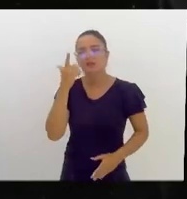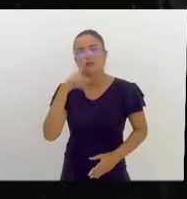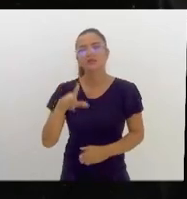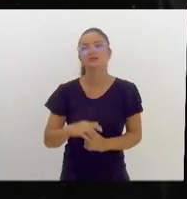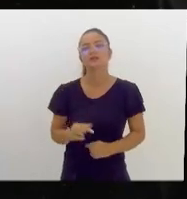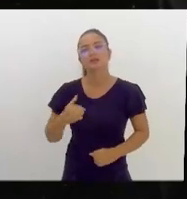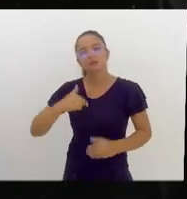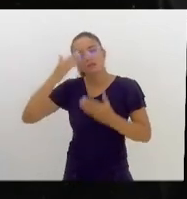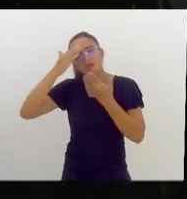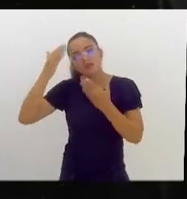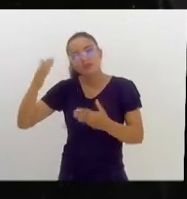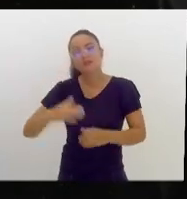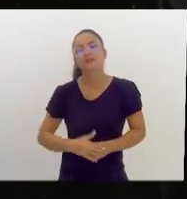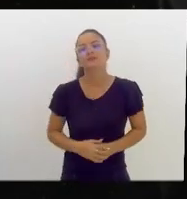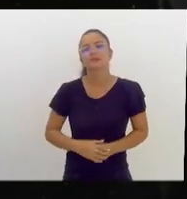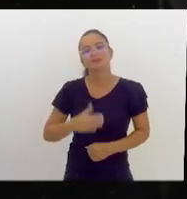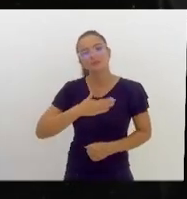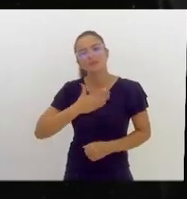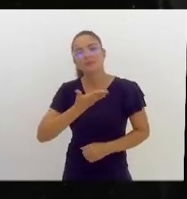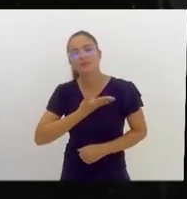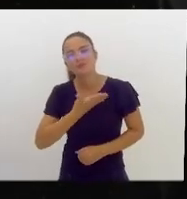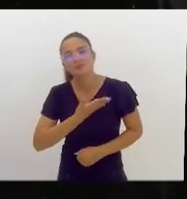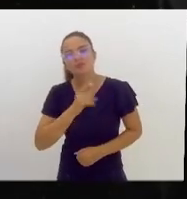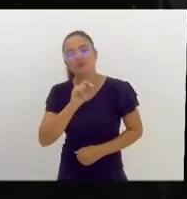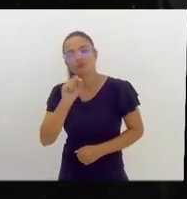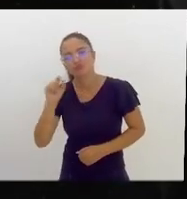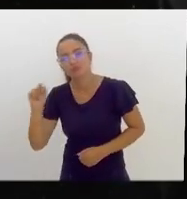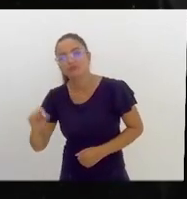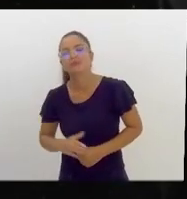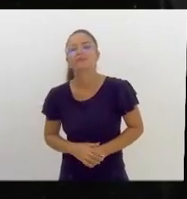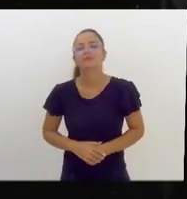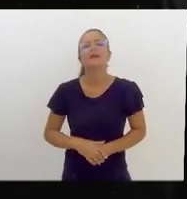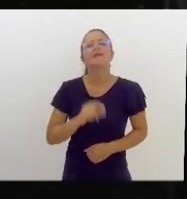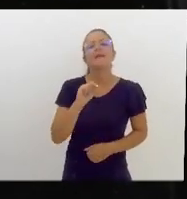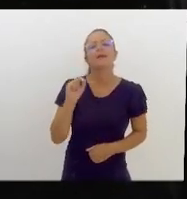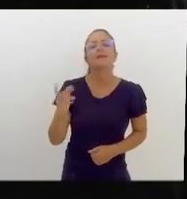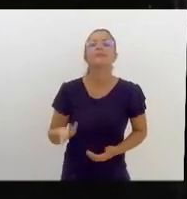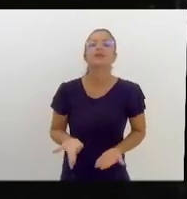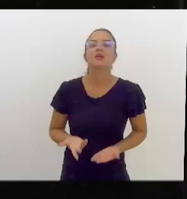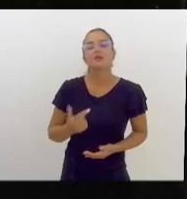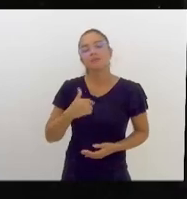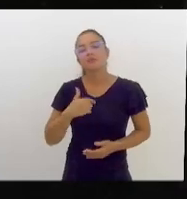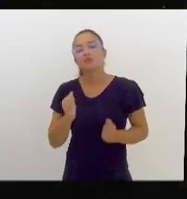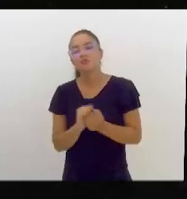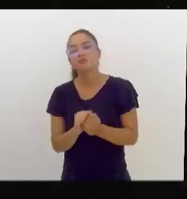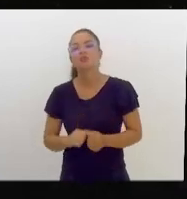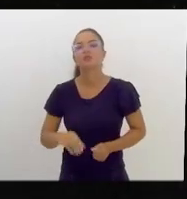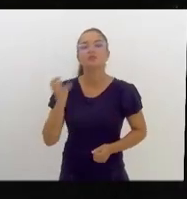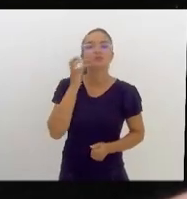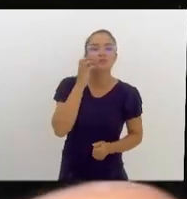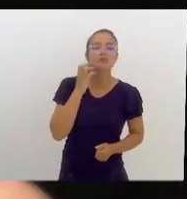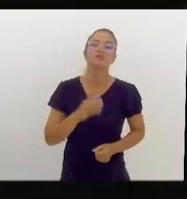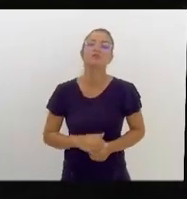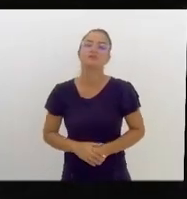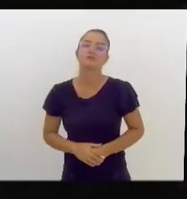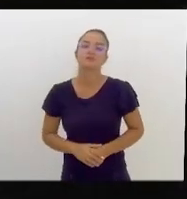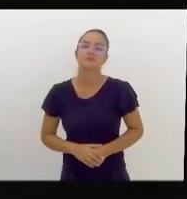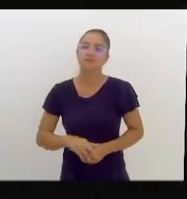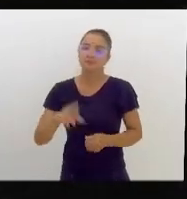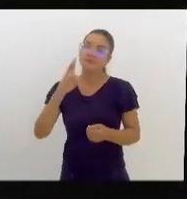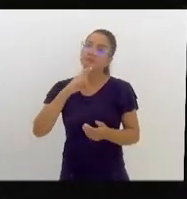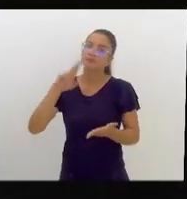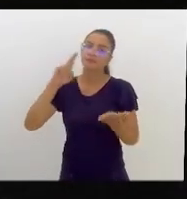agradecer aos meus pares e meus amigos. Queria agradecer aqui, que esteve comigo, o Valdec, nosso relator,